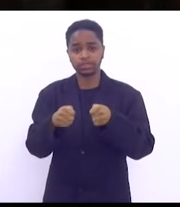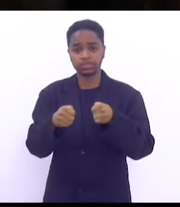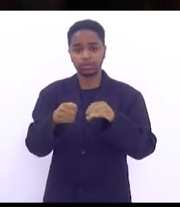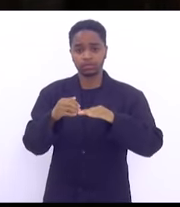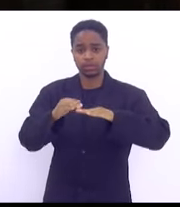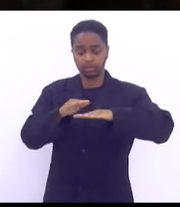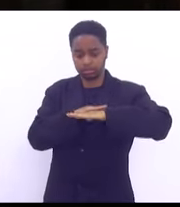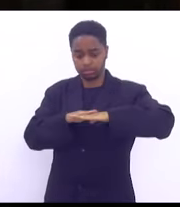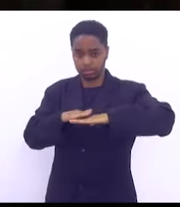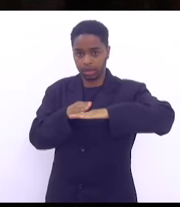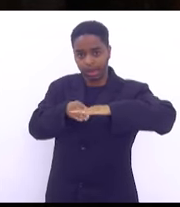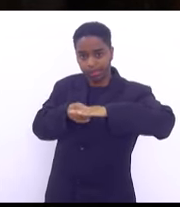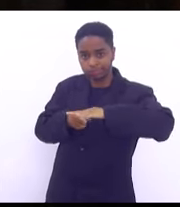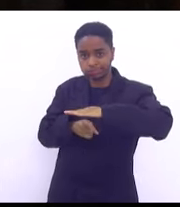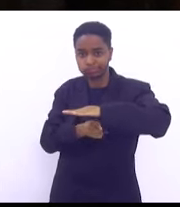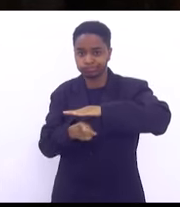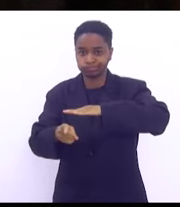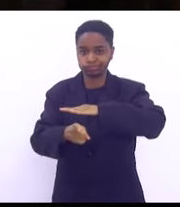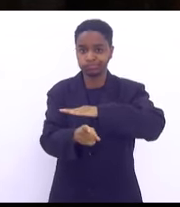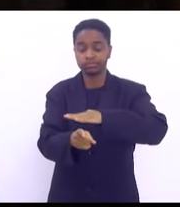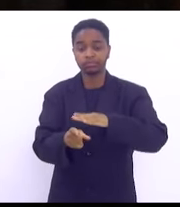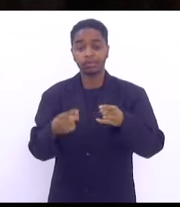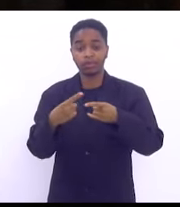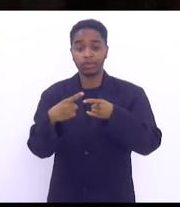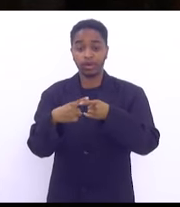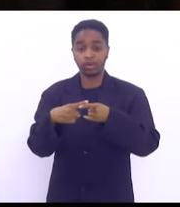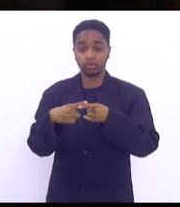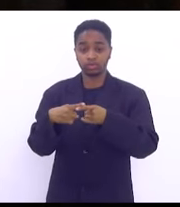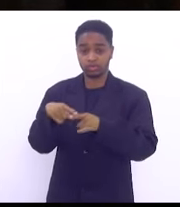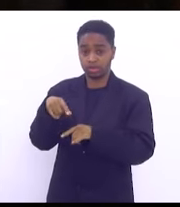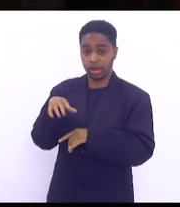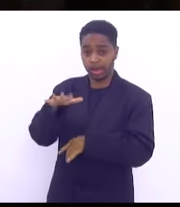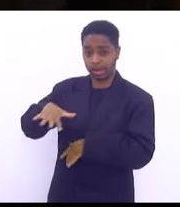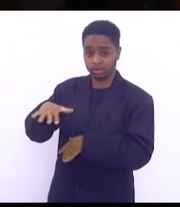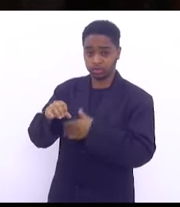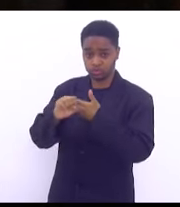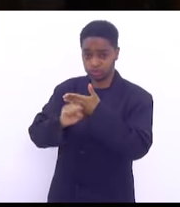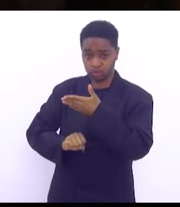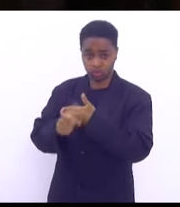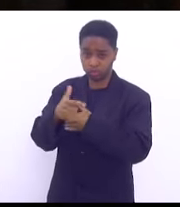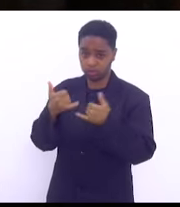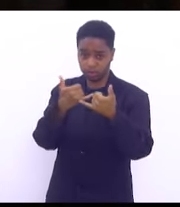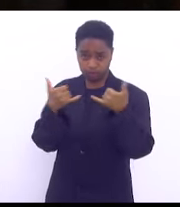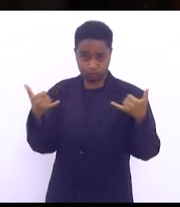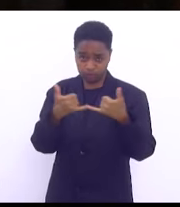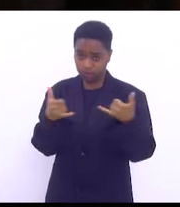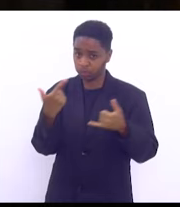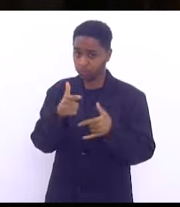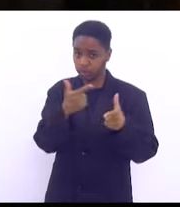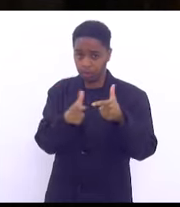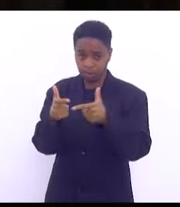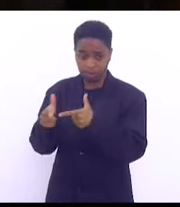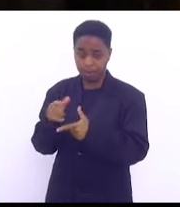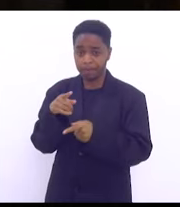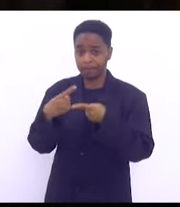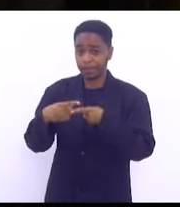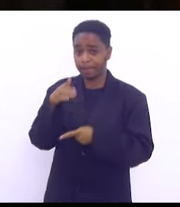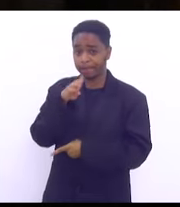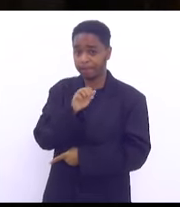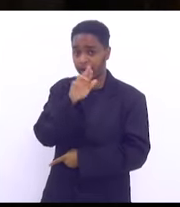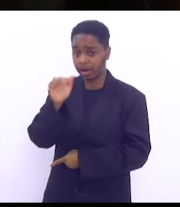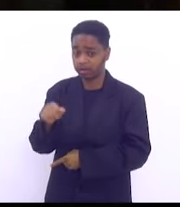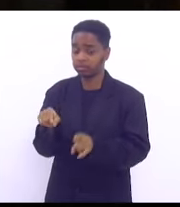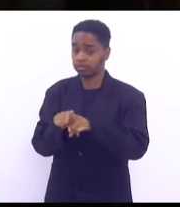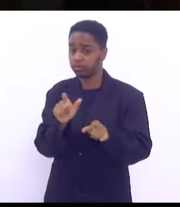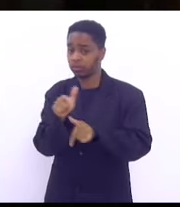subterrâneas. Na Zona Sul não tem fio, não tem problema. Na Barra e outros setores também